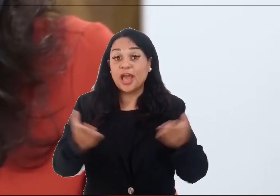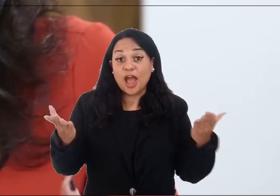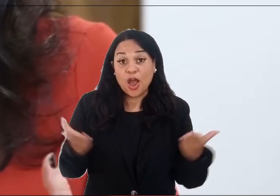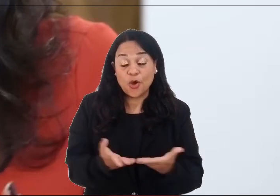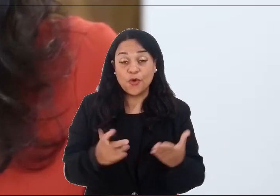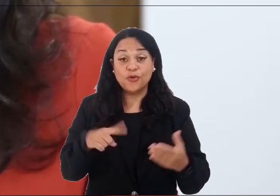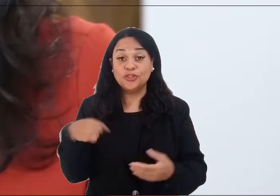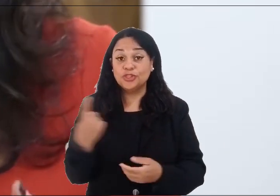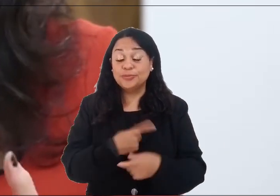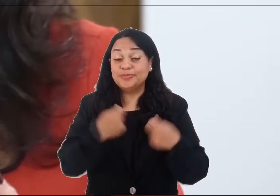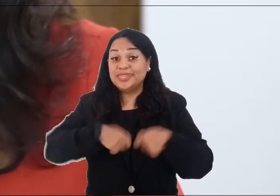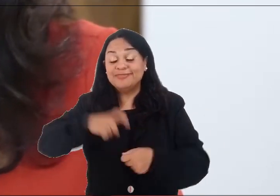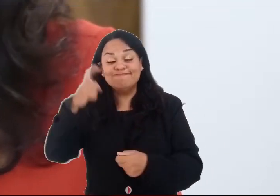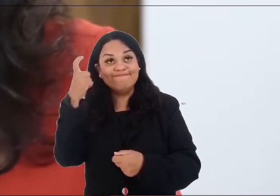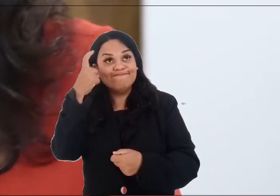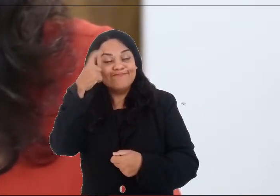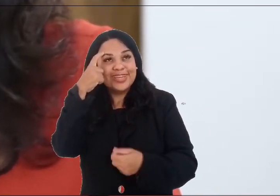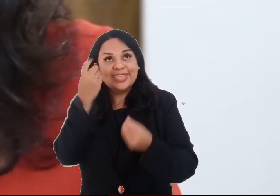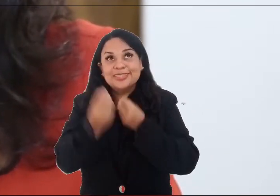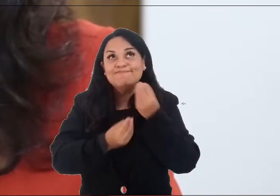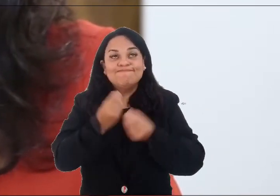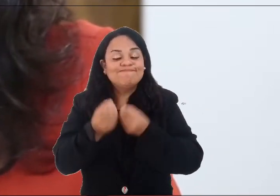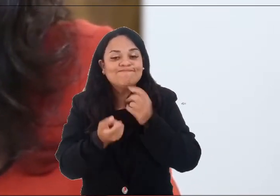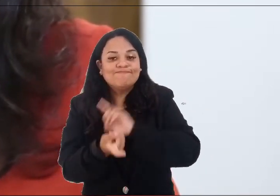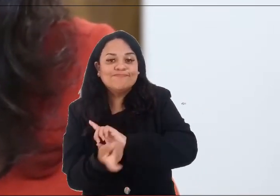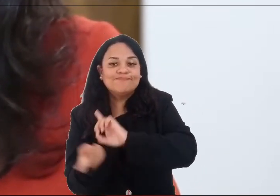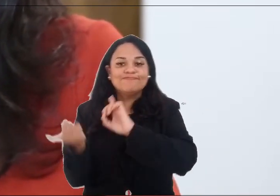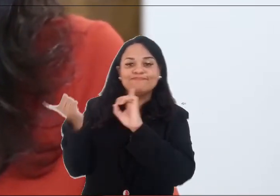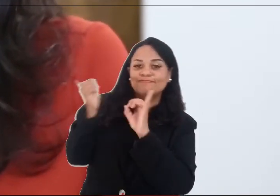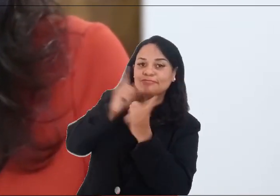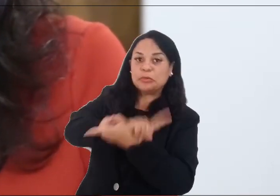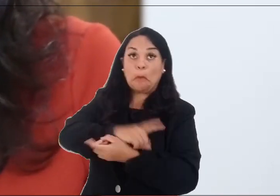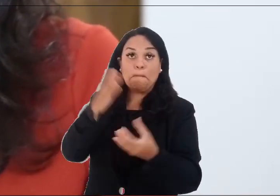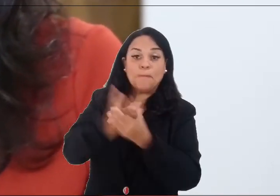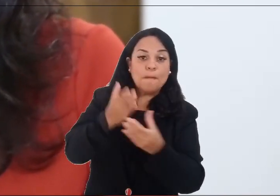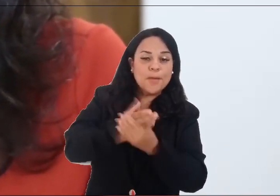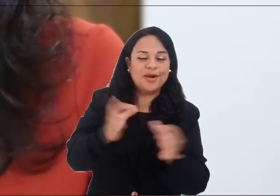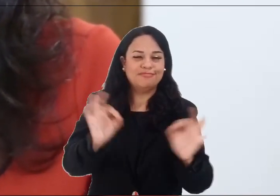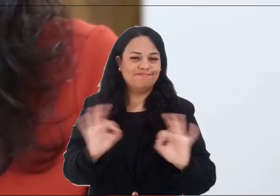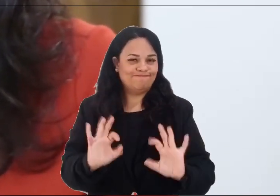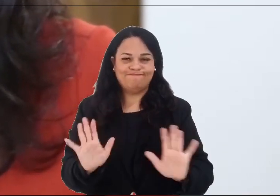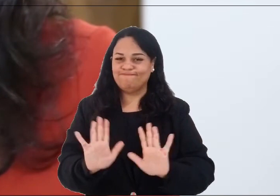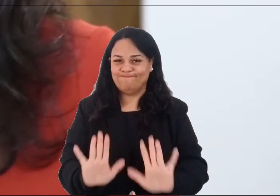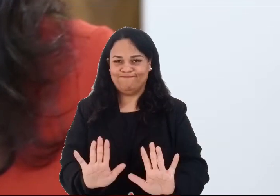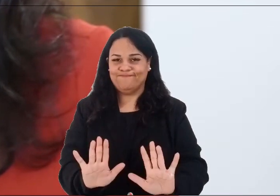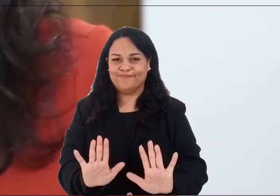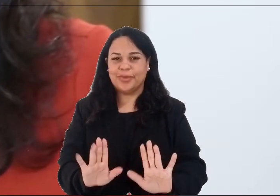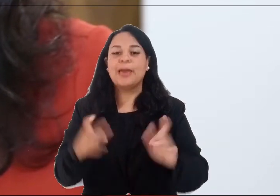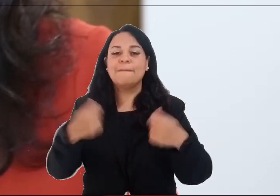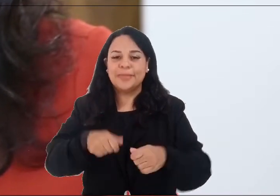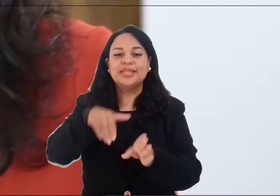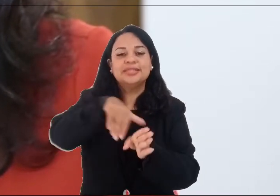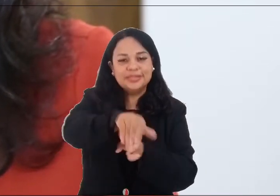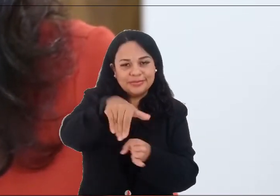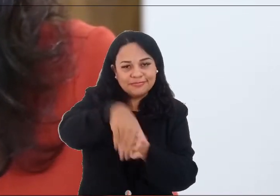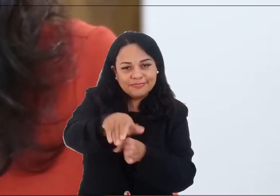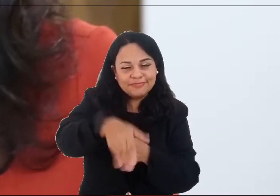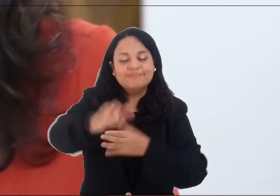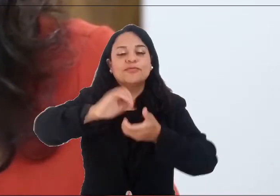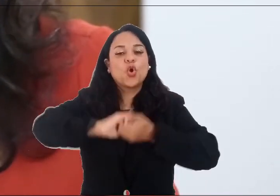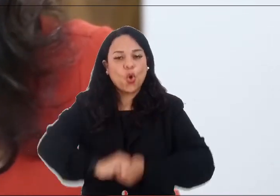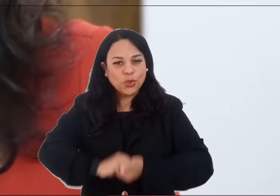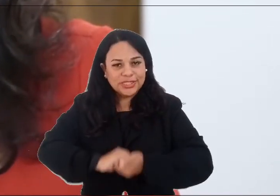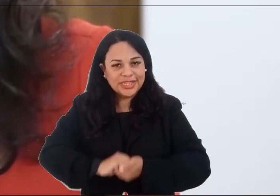nós precisamos pensar no caminho inverso. Nós estamos resgatando os métodos consensuais de solução de conflitos, como a conciliação e a